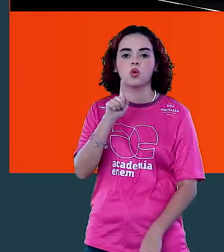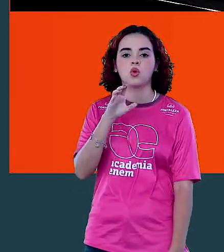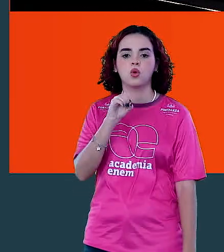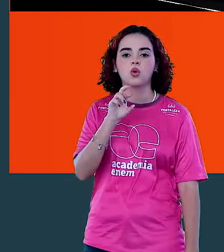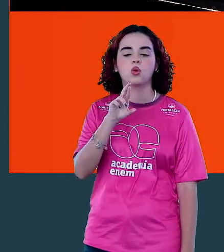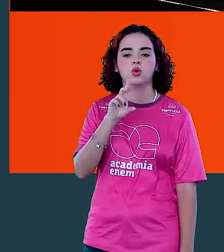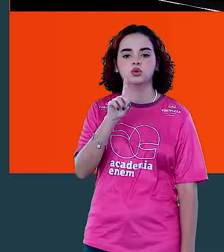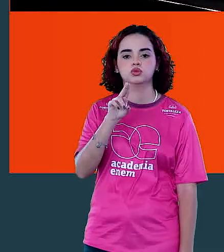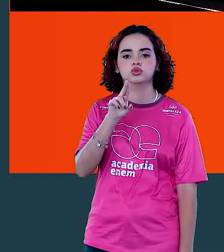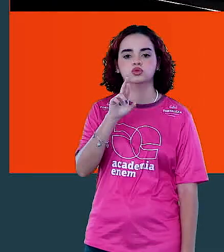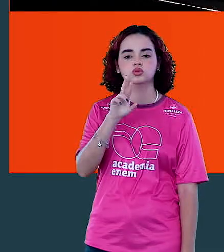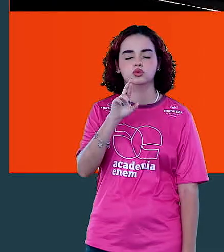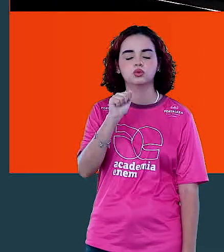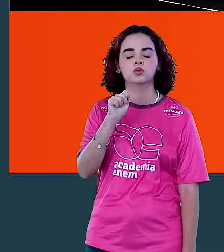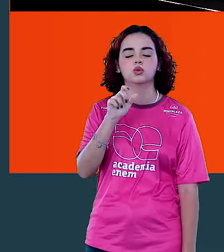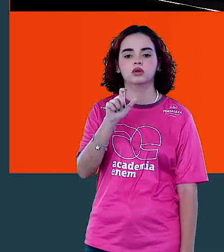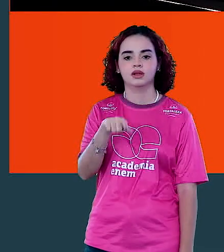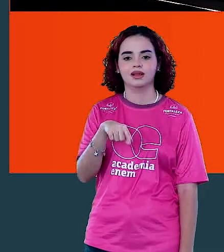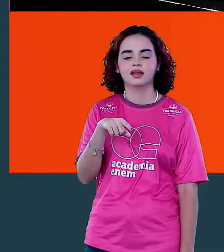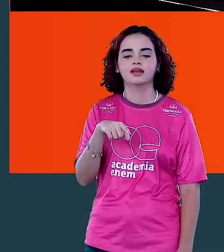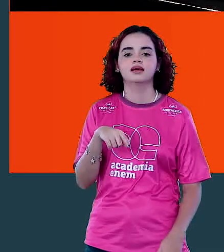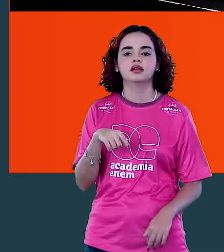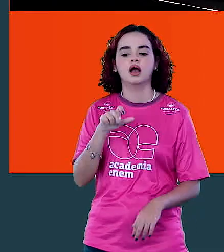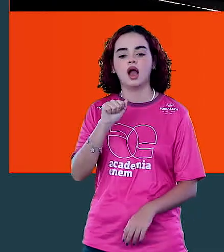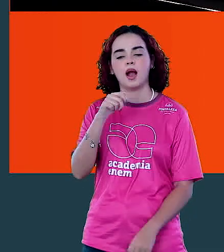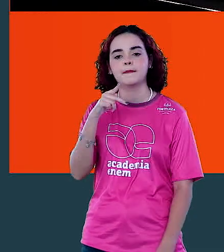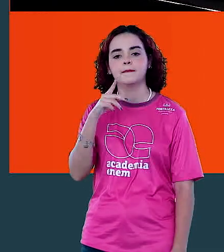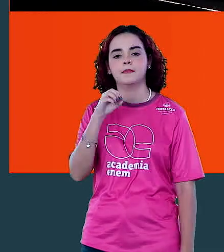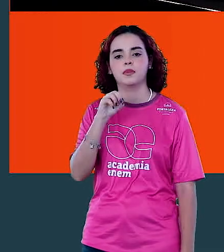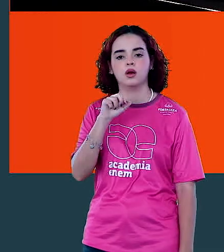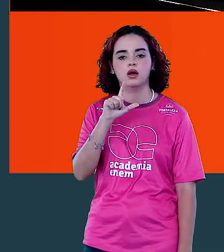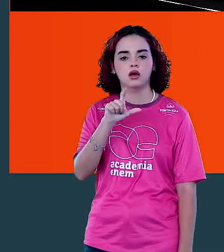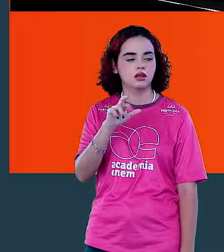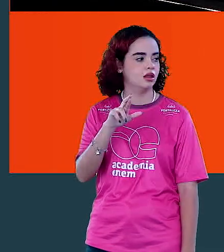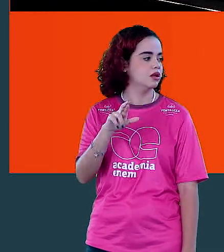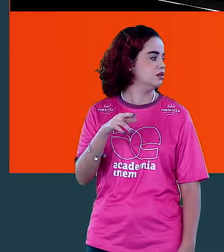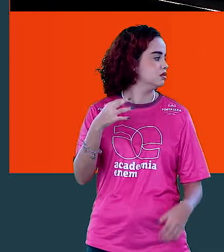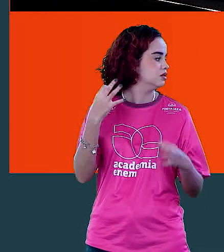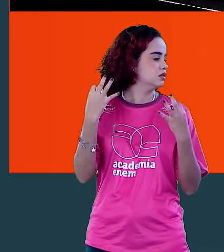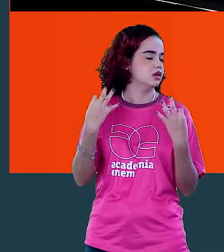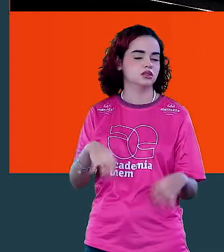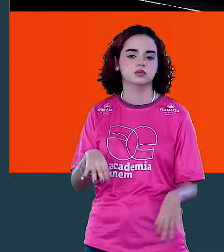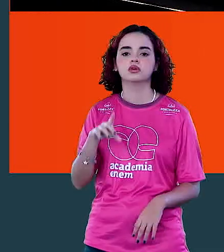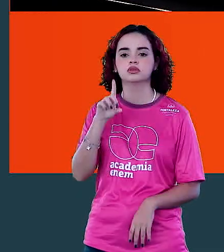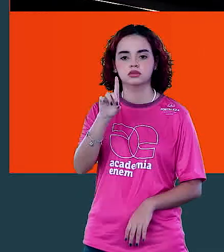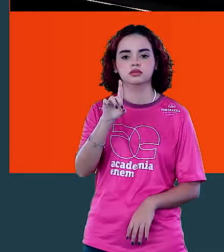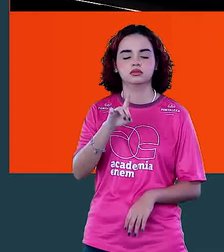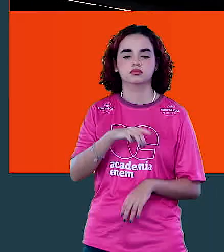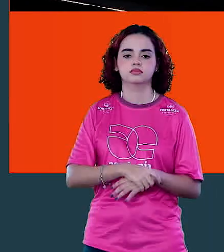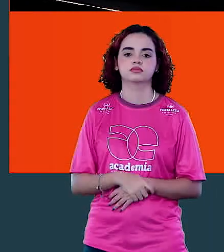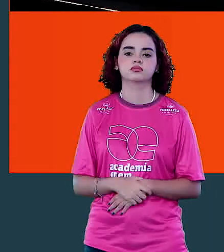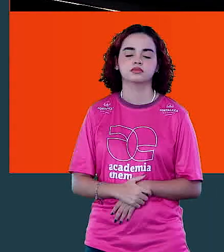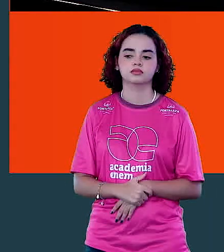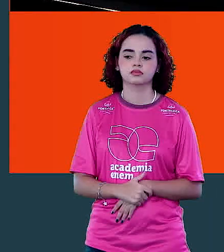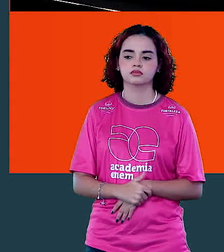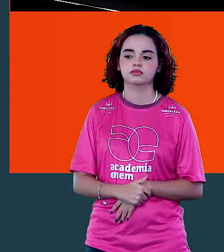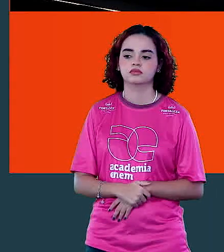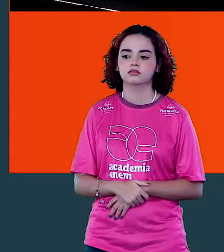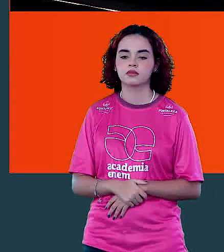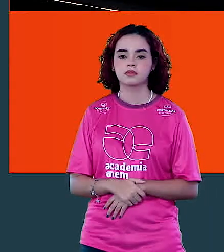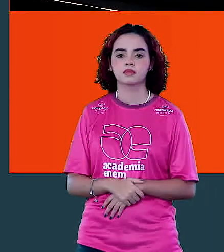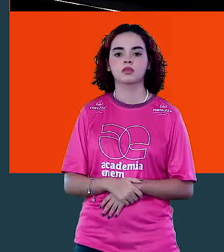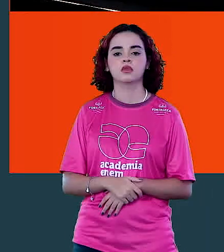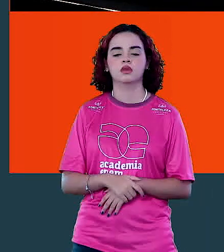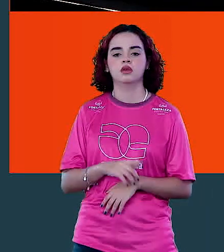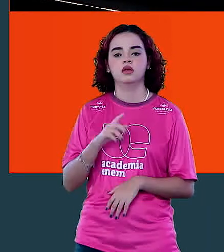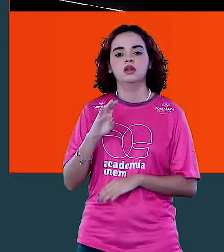são apolares. Qual que é o item da nossa questão? Letra D de dado. Olha o nosso conhecimento. Essa questão aqui, é